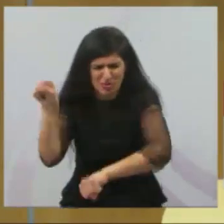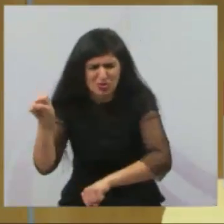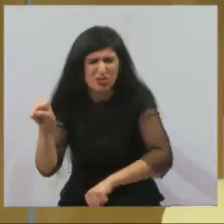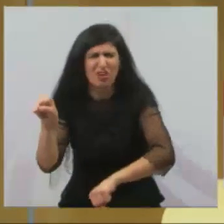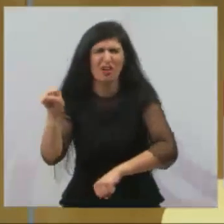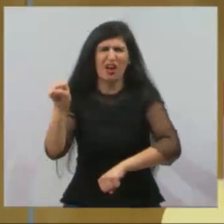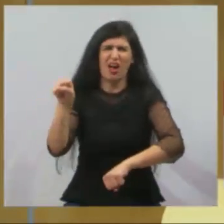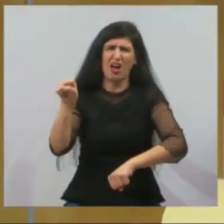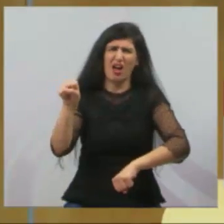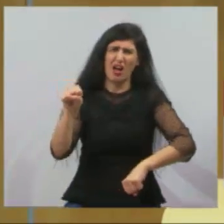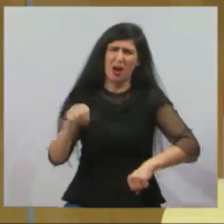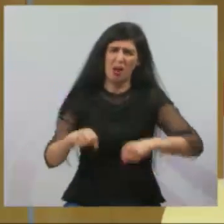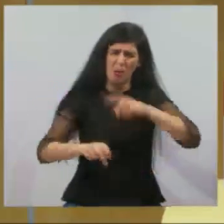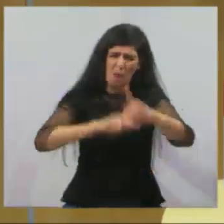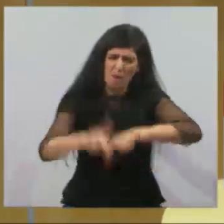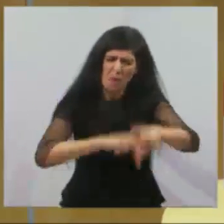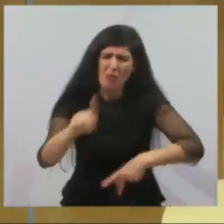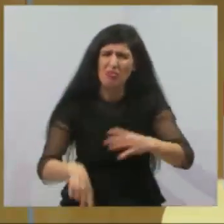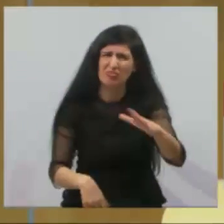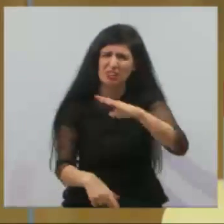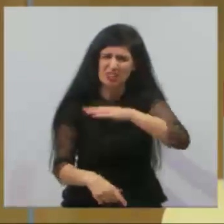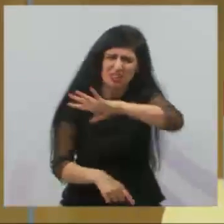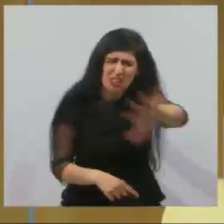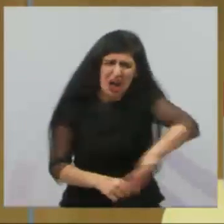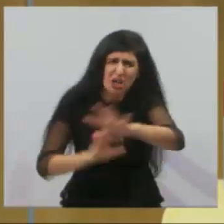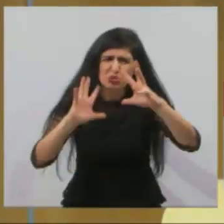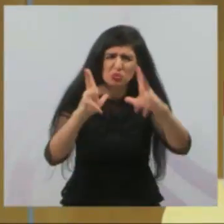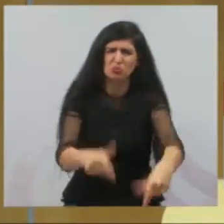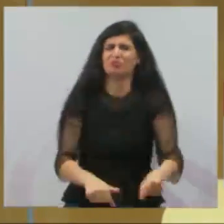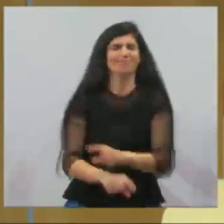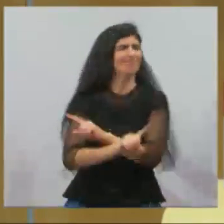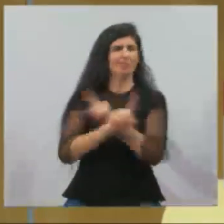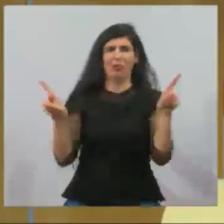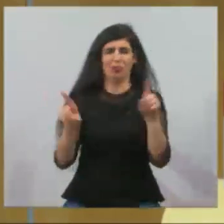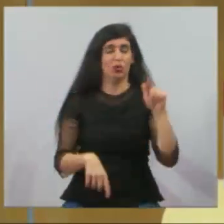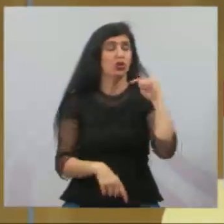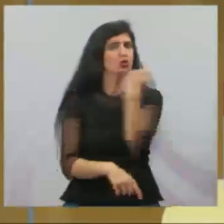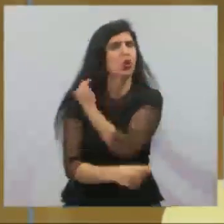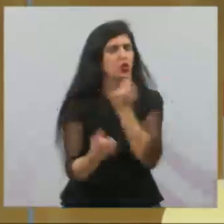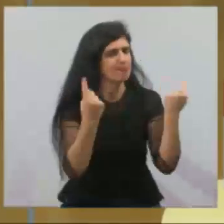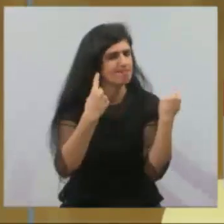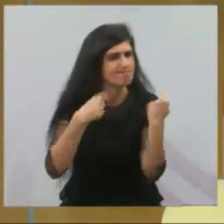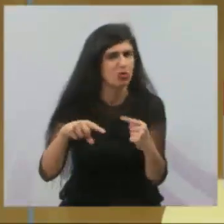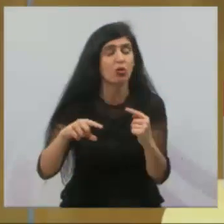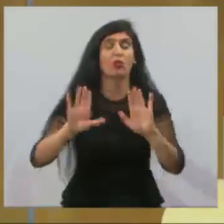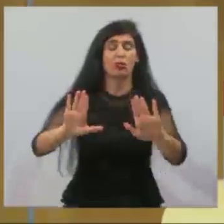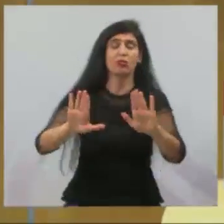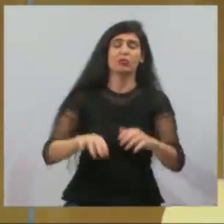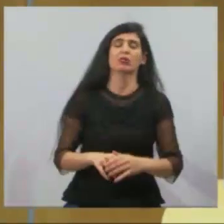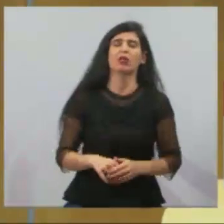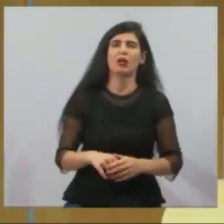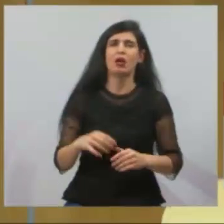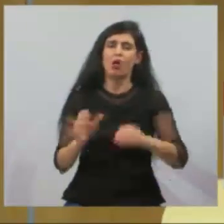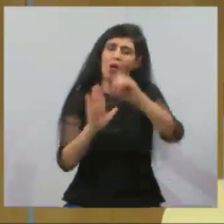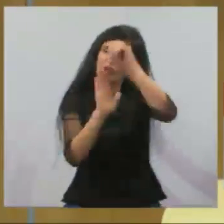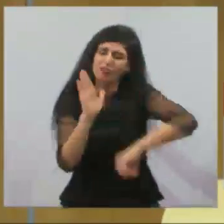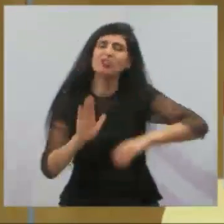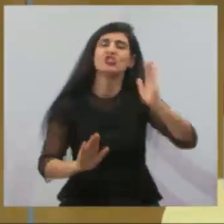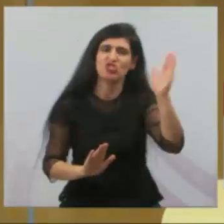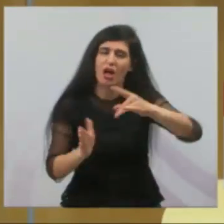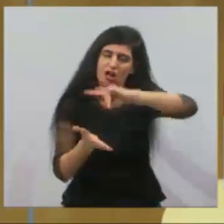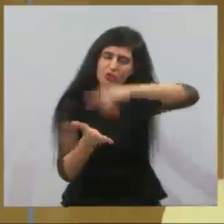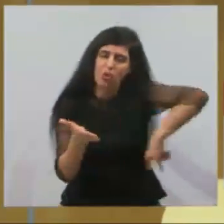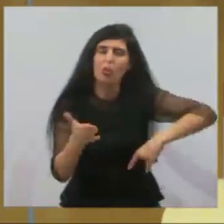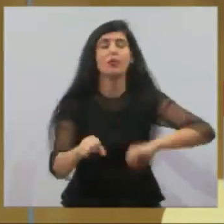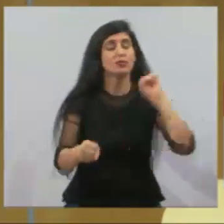cidade. Somos contra, não temos alternativa, Abner, vamos votar e fizemos já um ofício, que se sair, nós